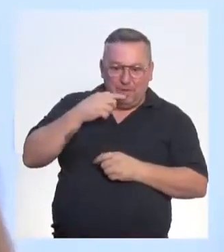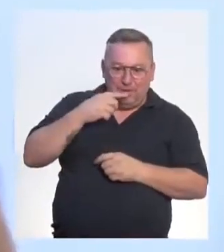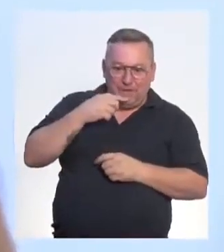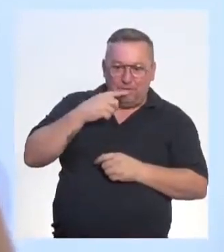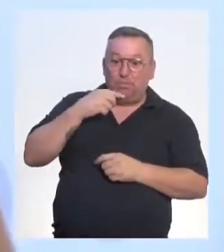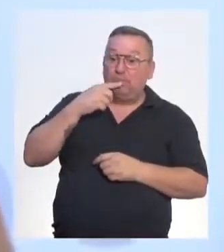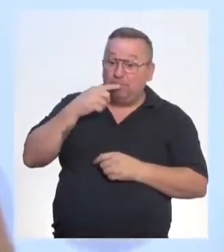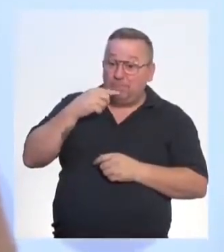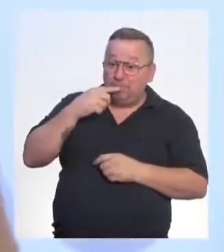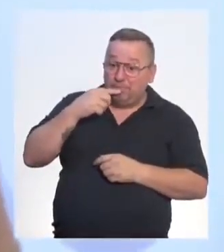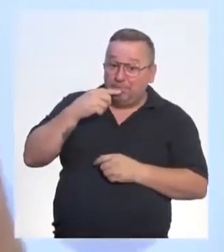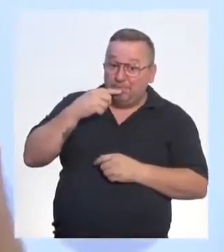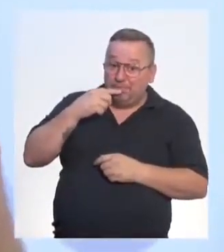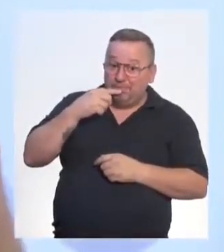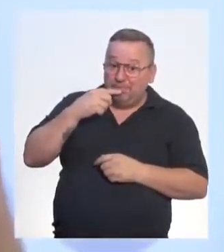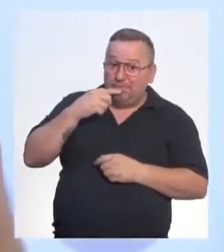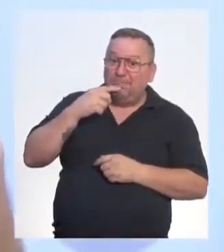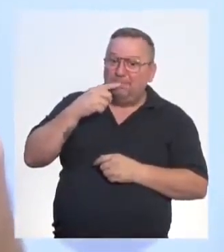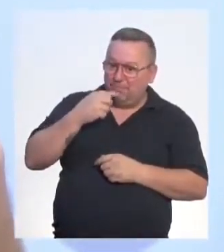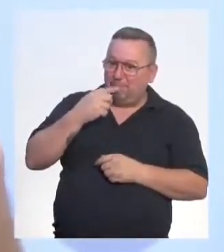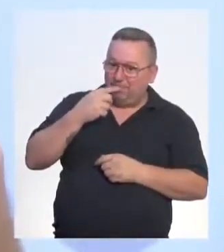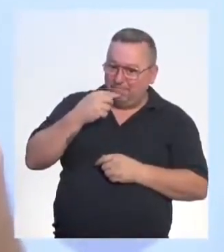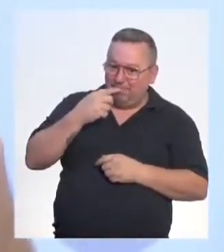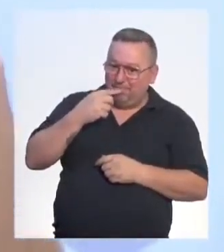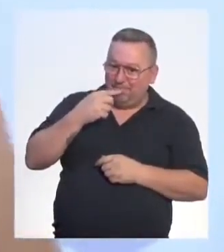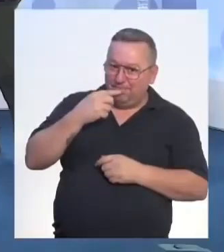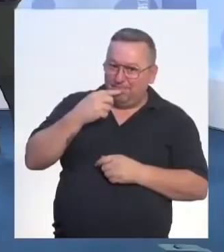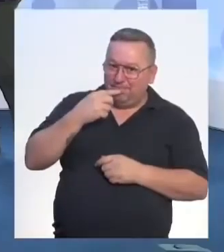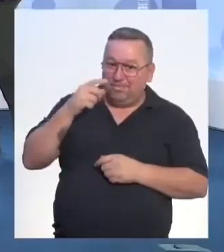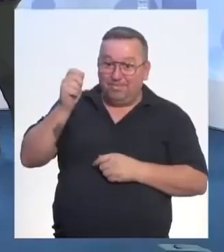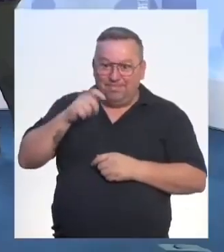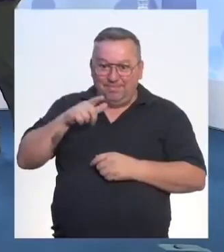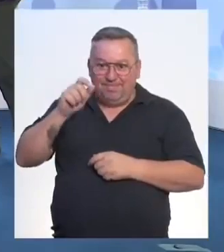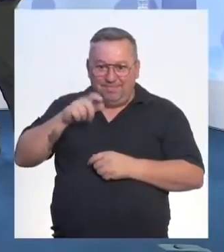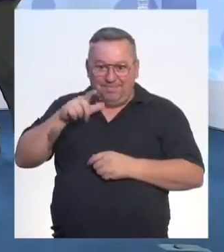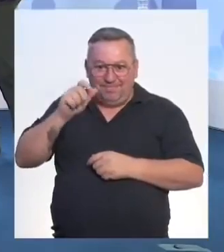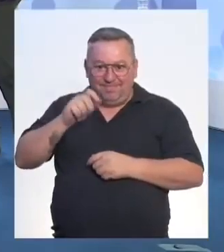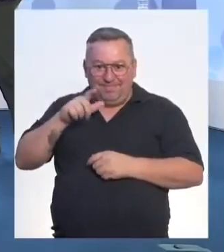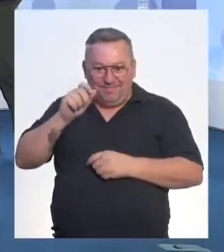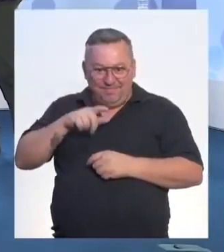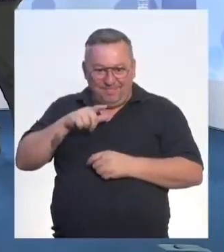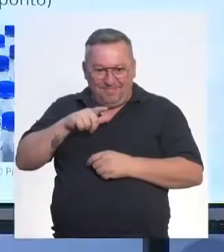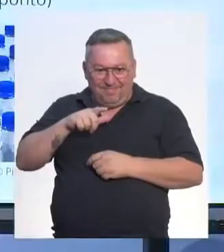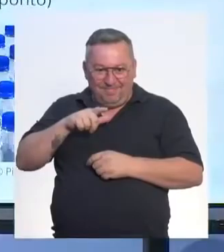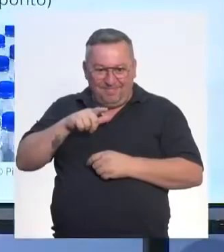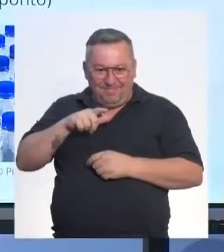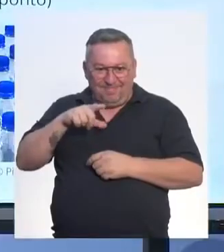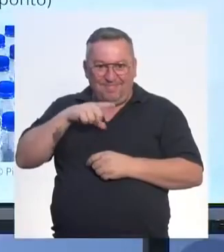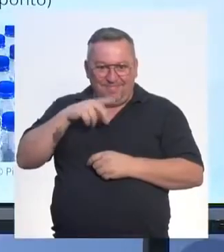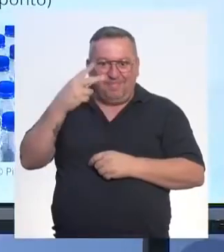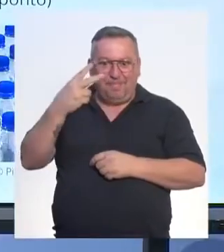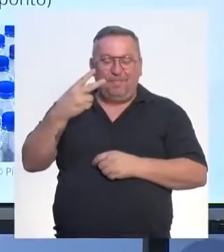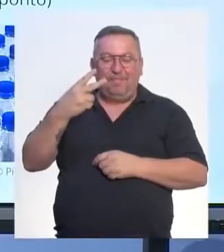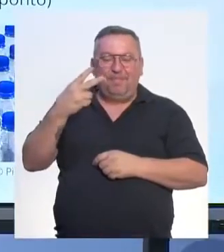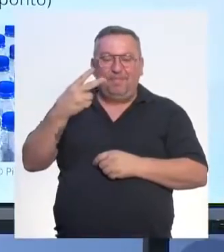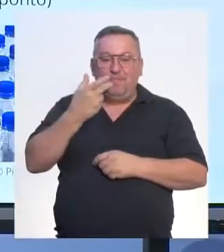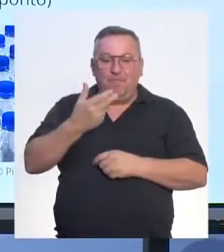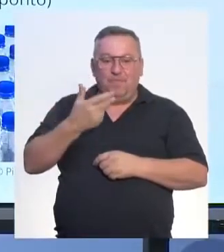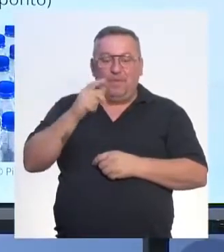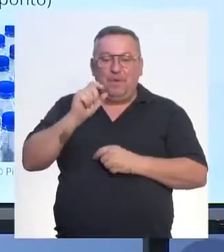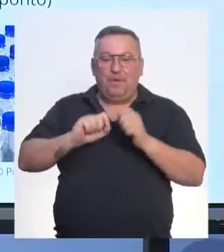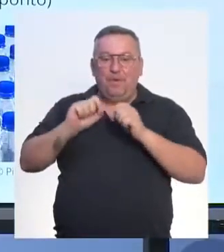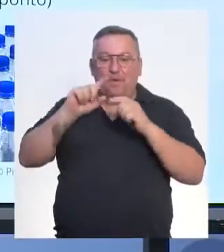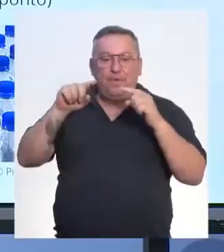ó, o vermelho... Isso mesmo, vermelho, e esse é o azul. Então, eu tenho essas 2 cores. Qual que é